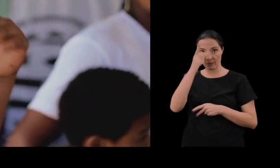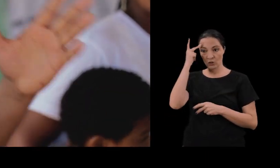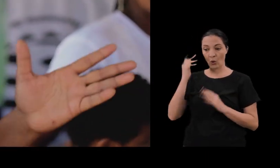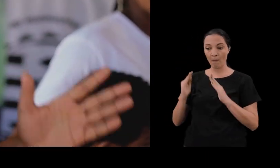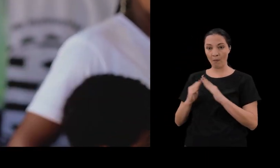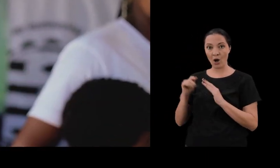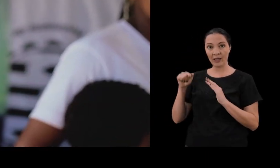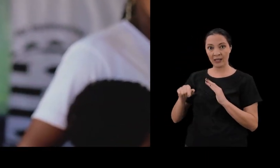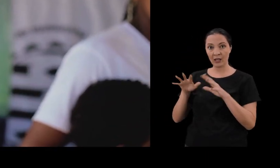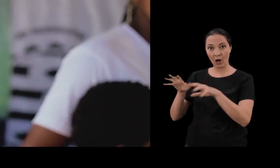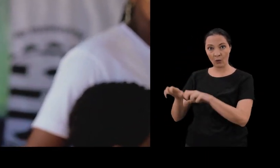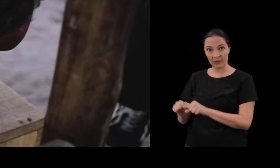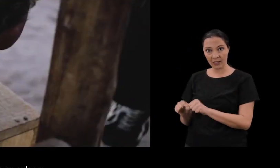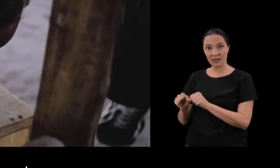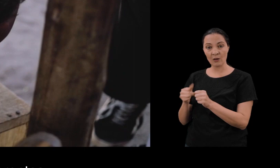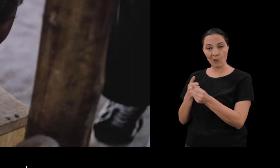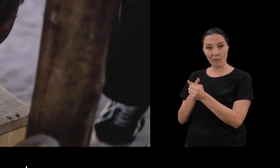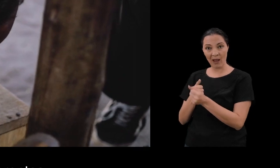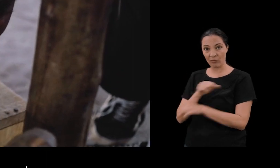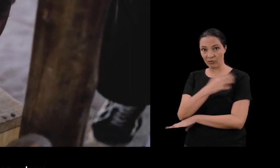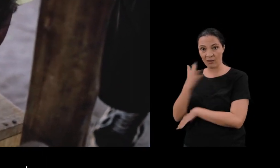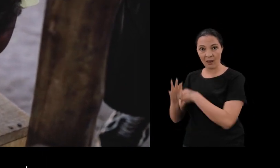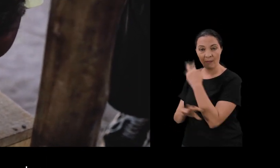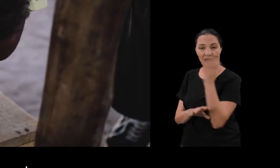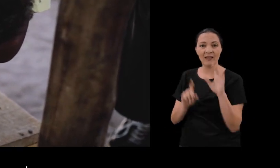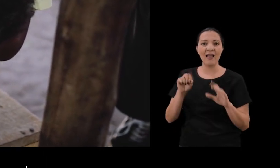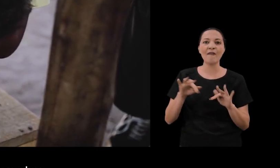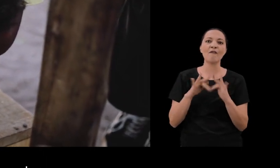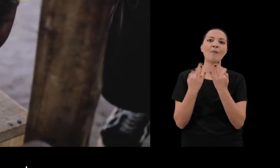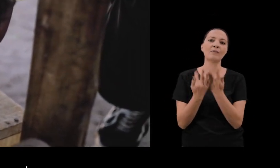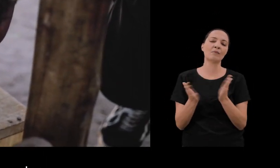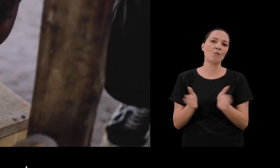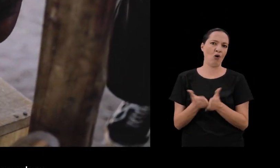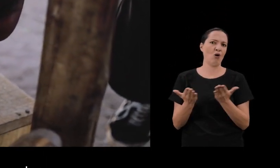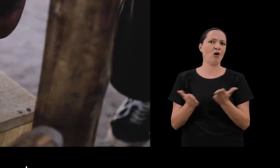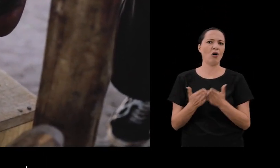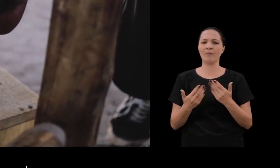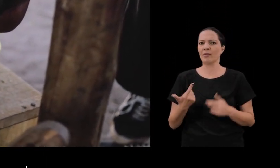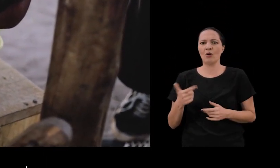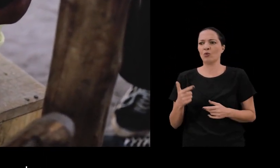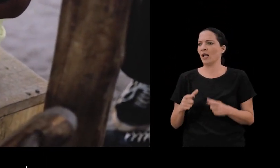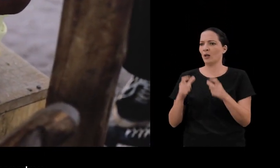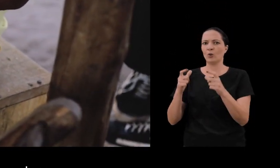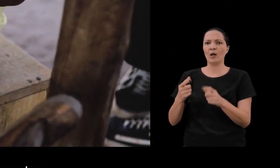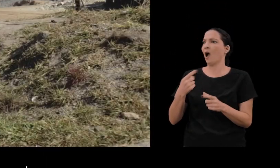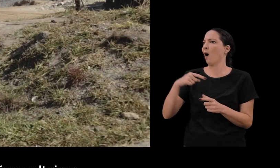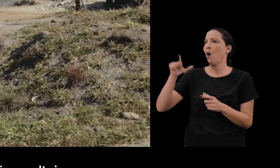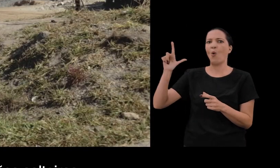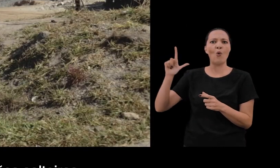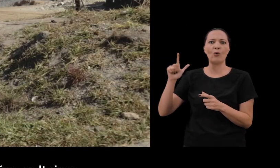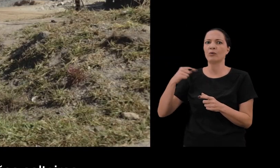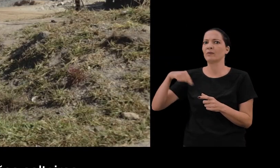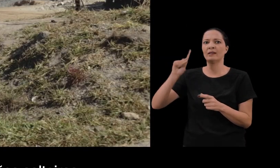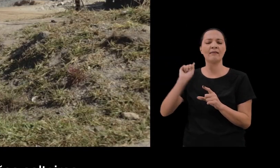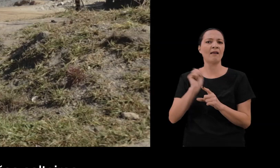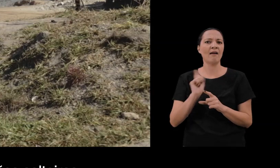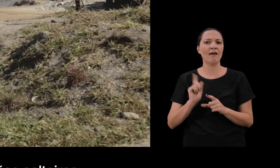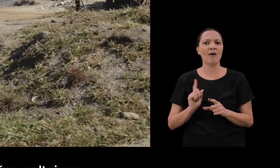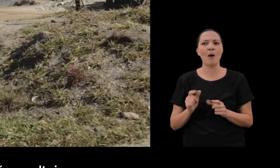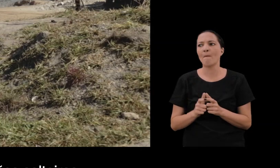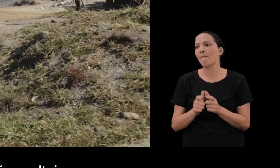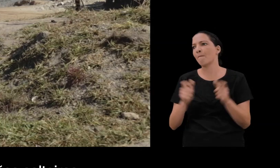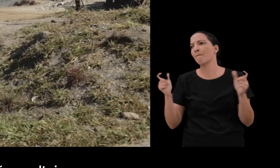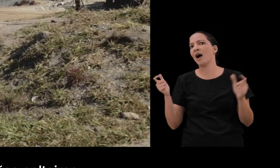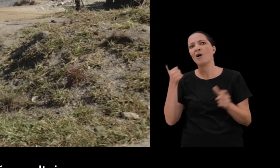que residem na ocupação Beira da Mata, são assim, famílias carentes, que não tem para onde ir. A maioria delas tem